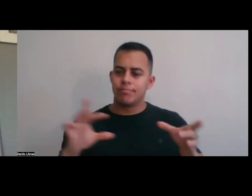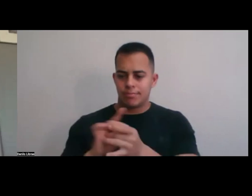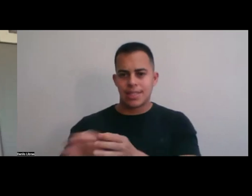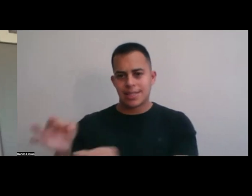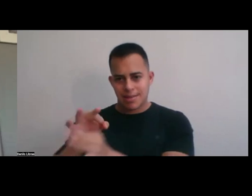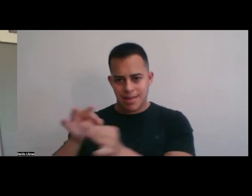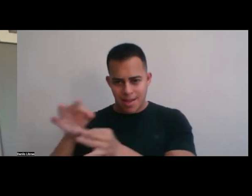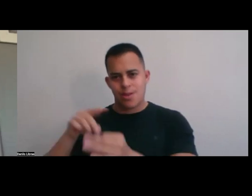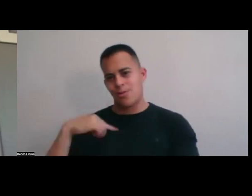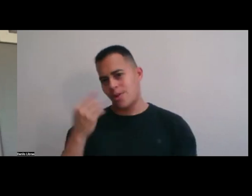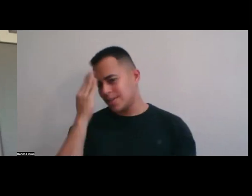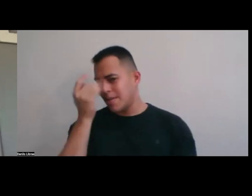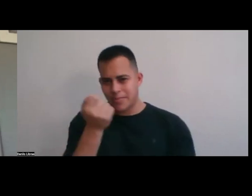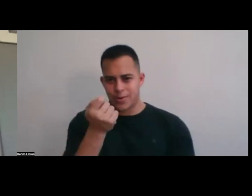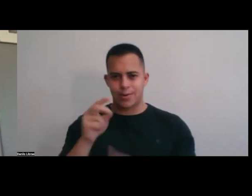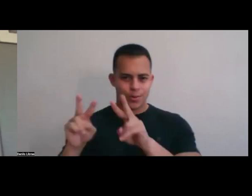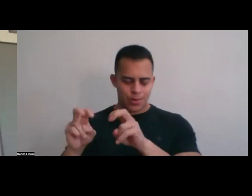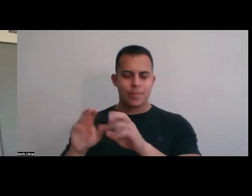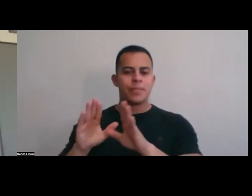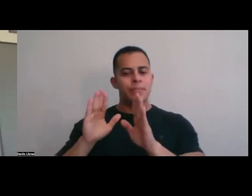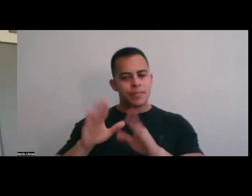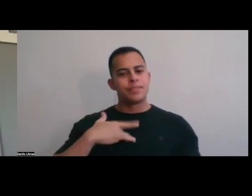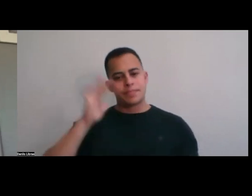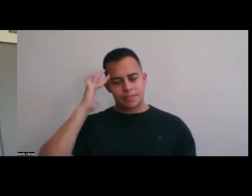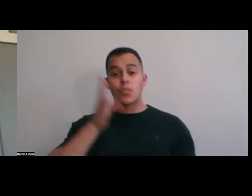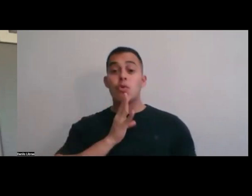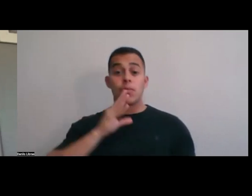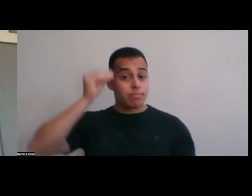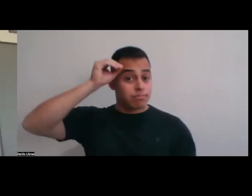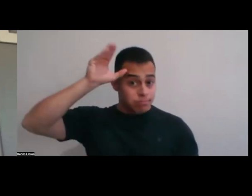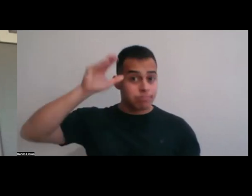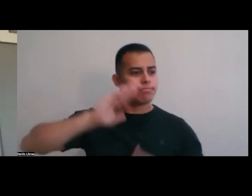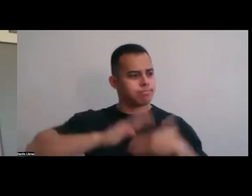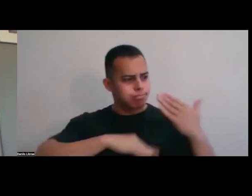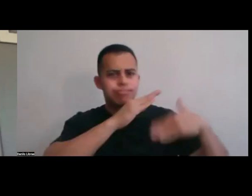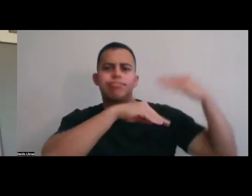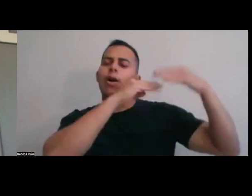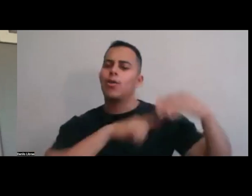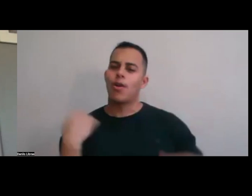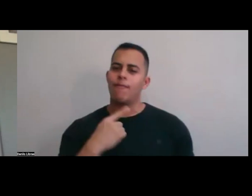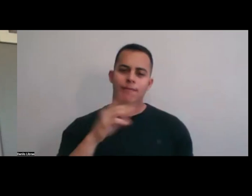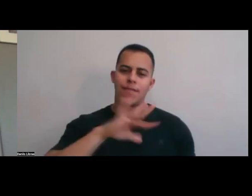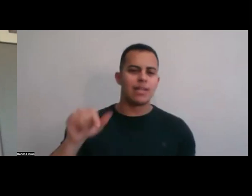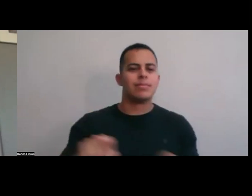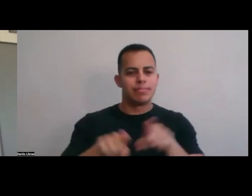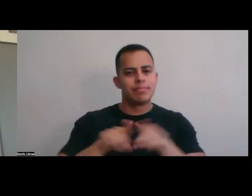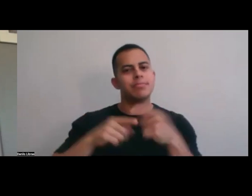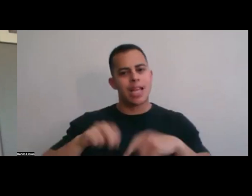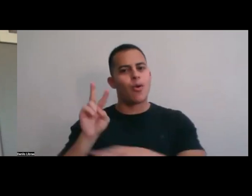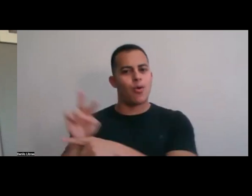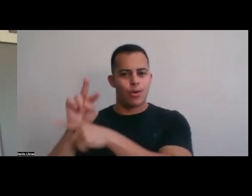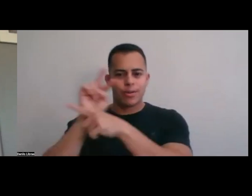gente ainda sabe muito pouco Exatamente. sobre isso, mas eu acho que à medida que o conhecimento ele for avançando, a gente vai cada vez mais ter que ter esses cuidados,